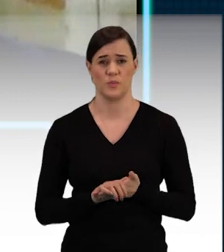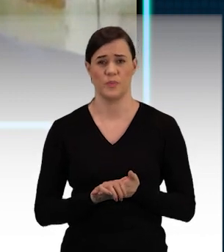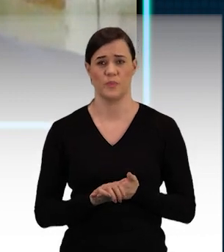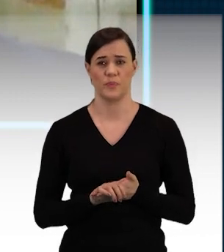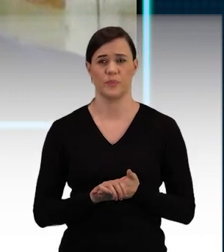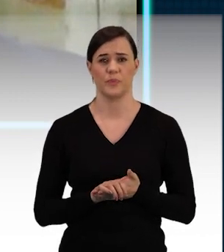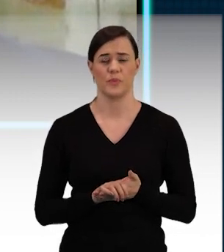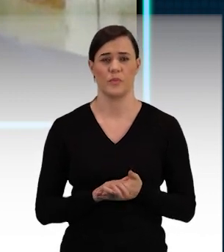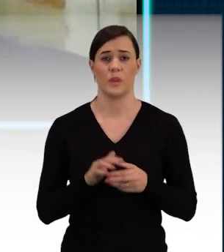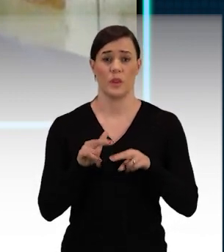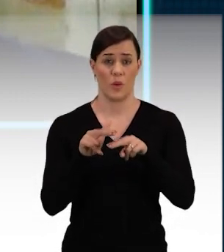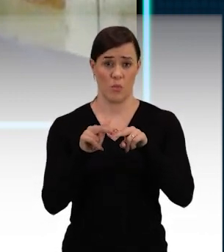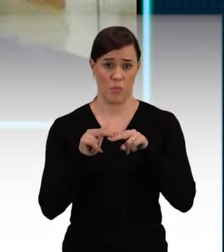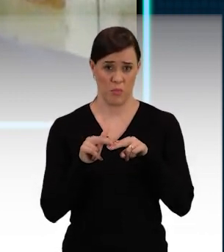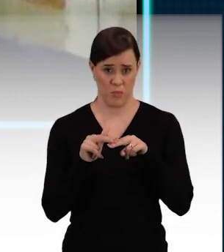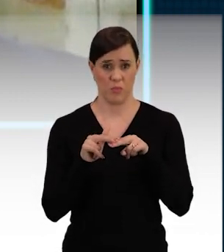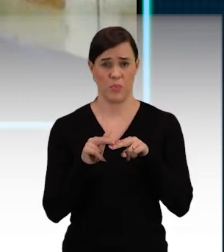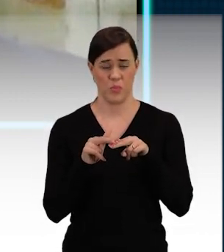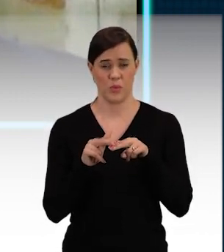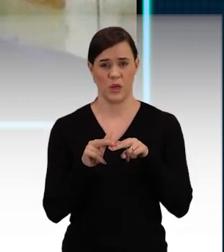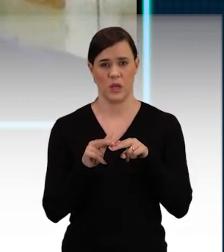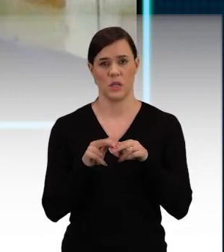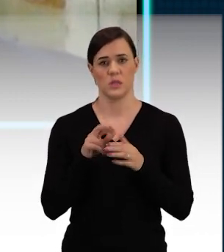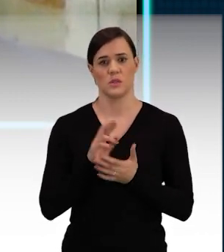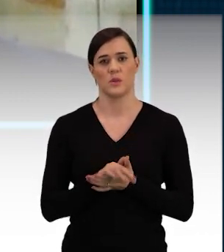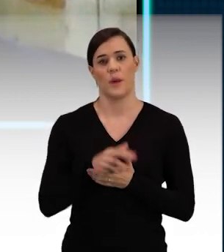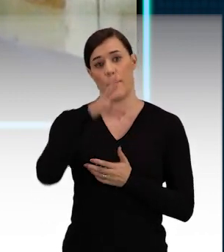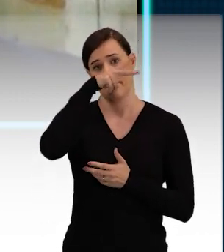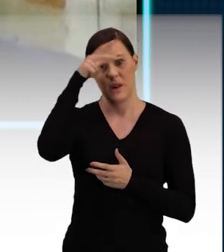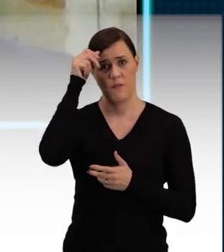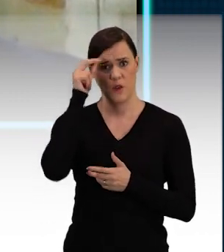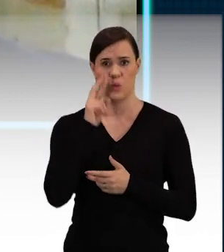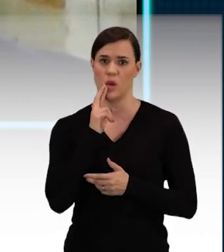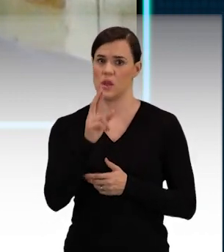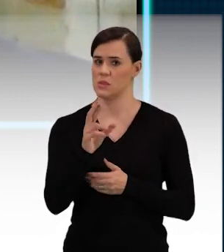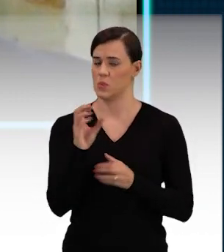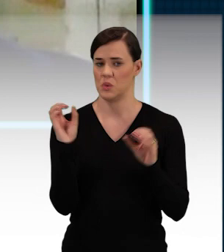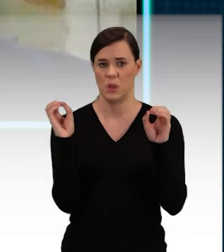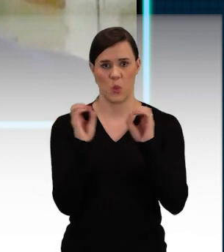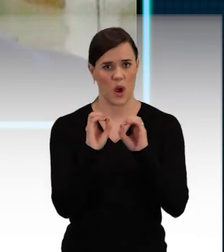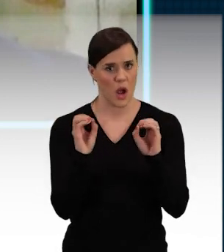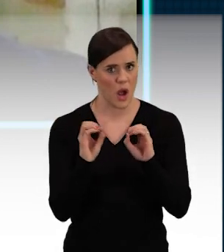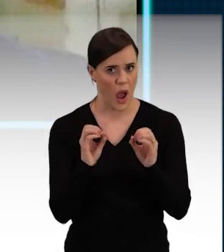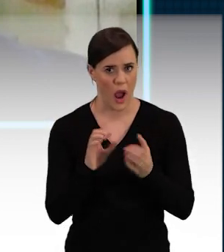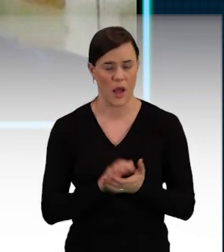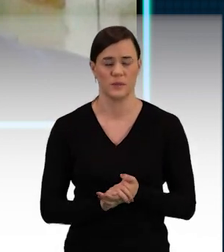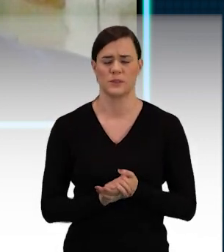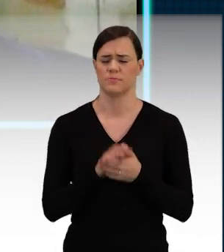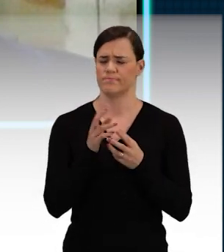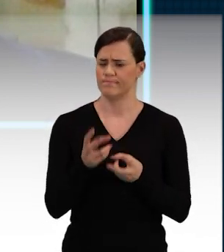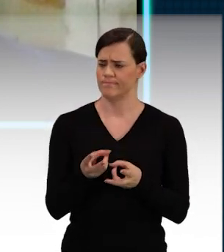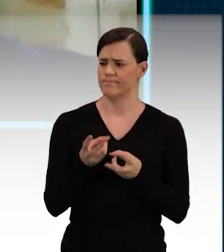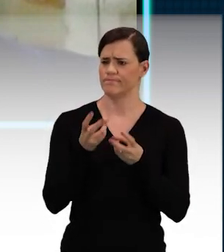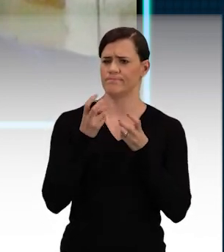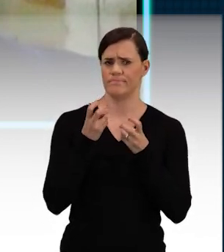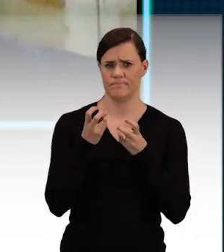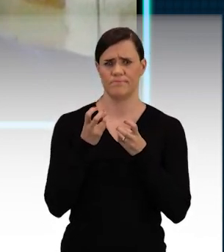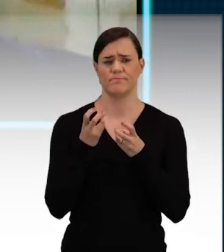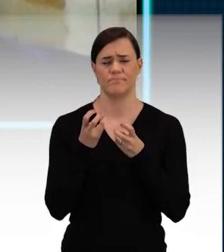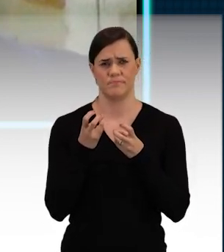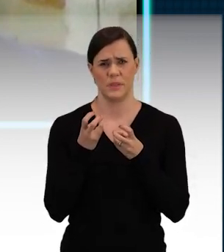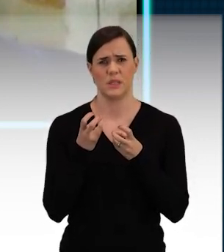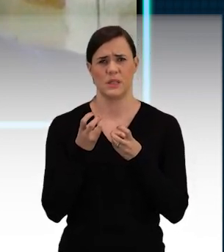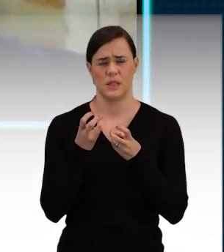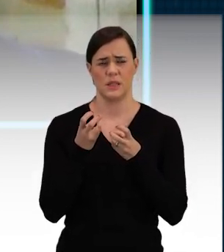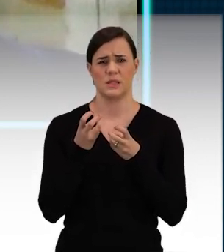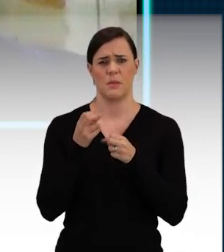alguns questionamentos não respondidos pela Prefeitura de Caraguatatuba e diante da constatação de